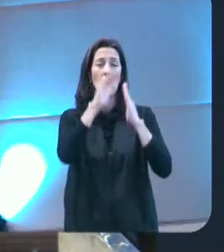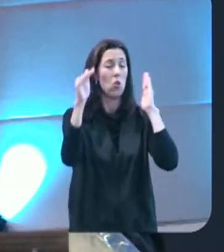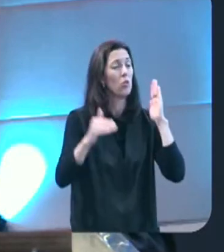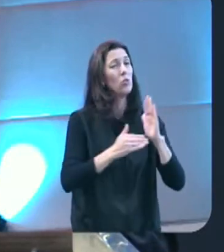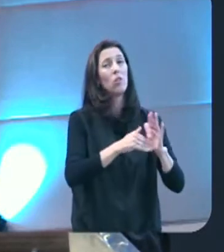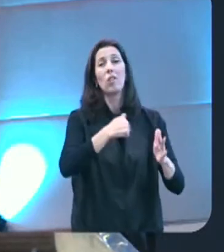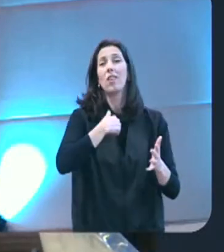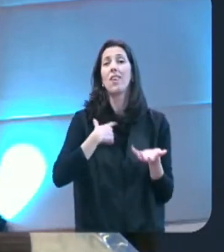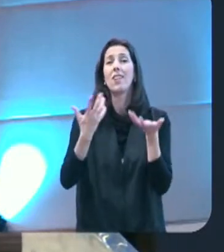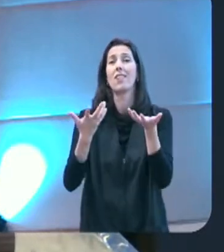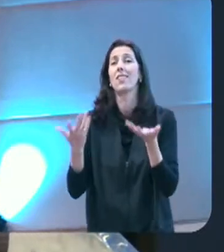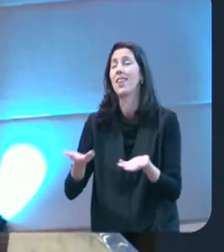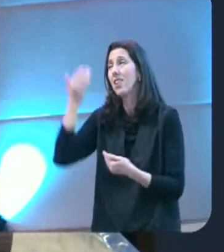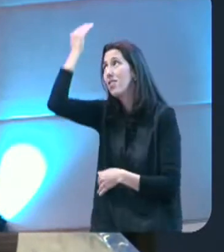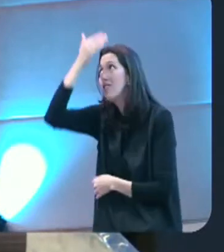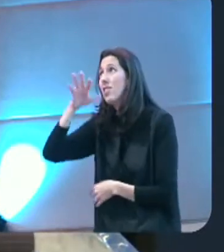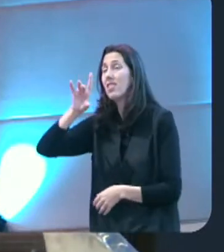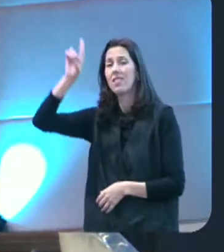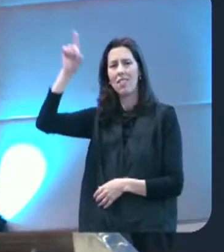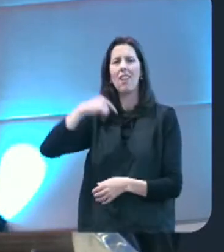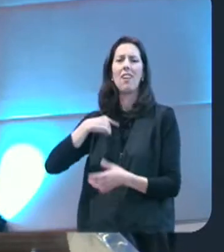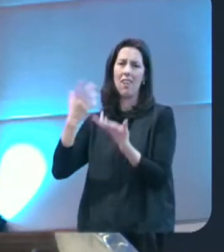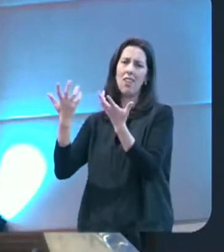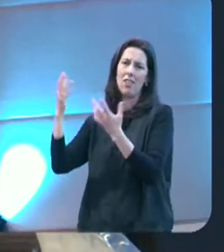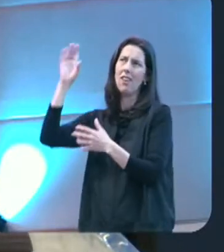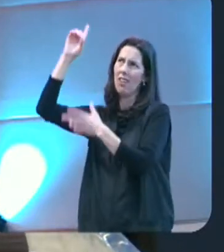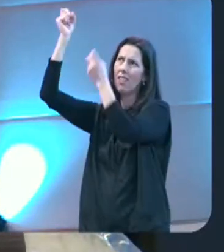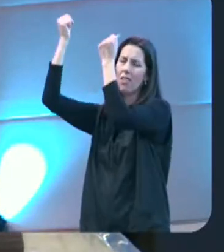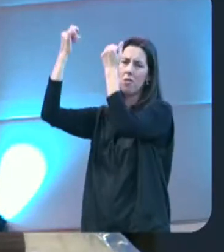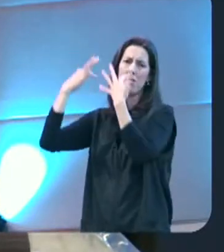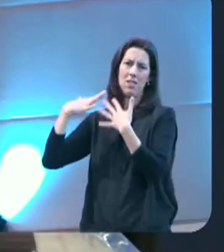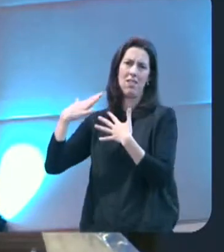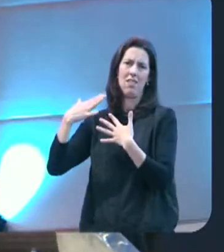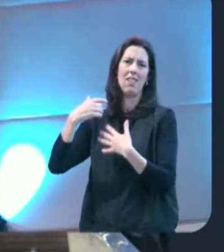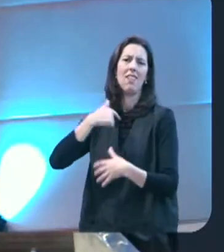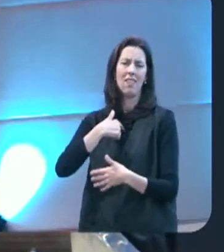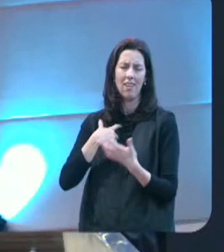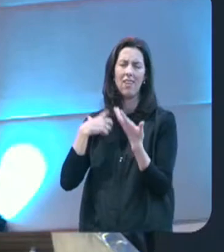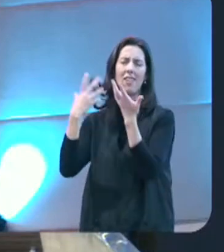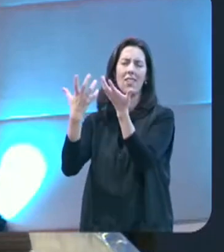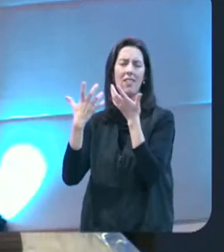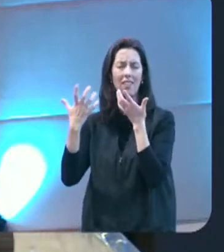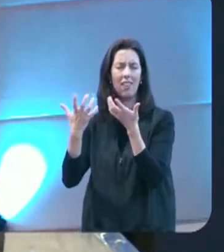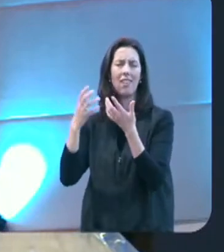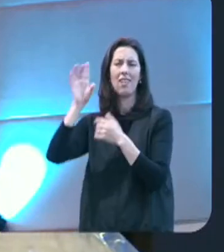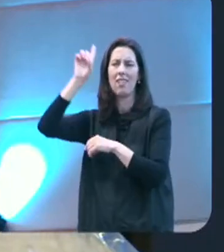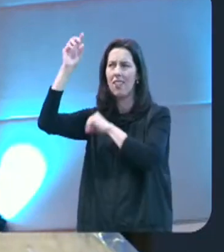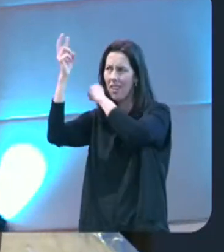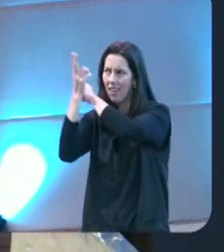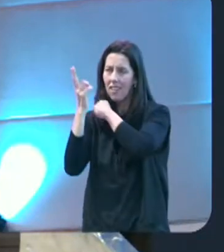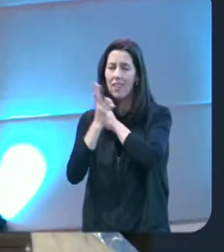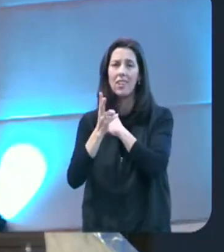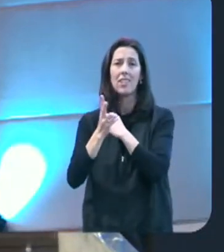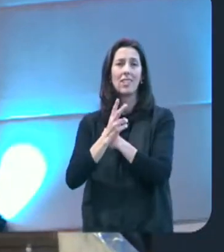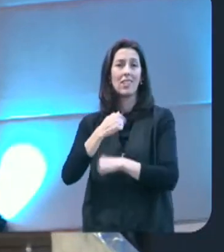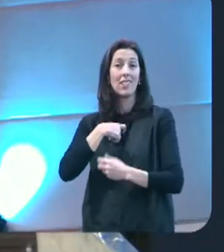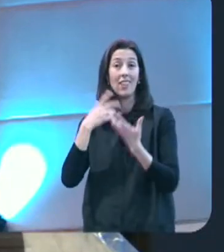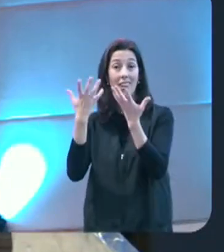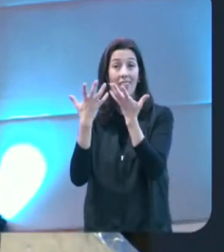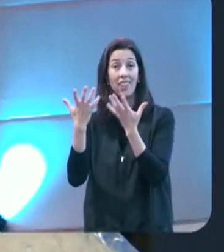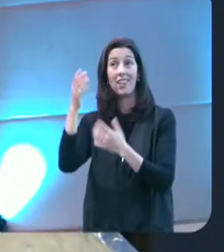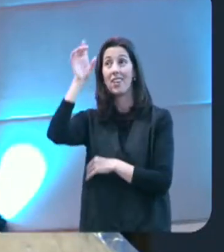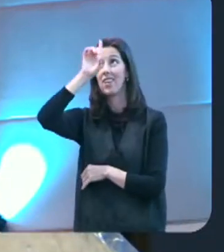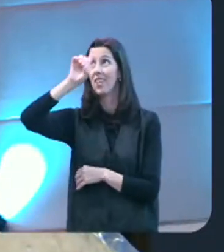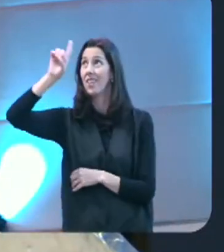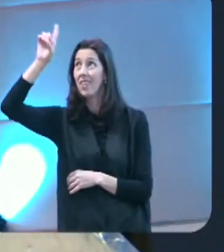Eu quero as bênçãos de Deus, sim. Eu quero que Deus me abençoe, que Deus me proteja, que Deus